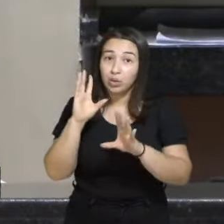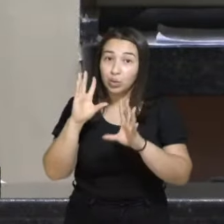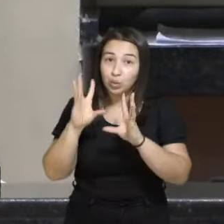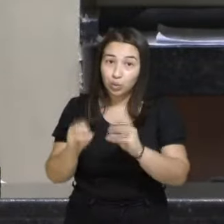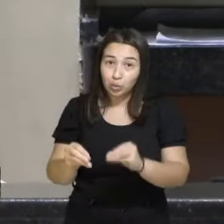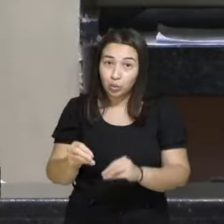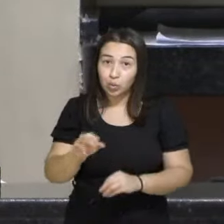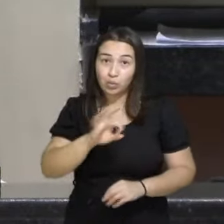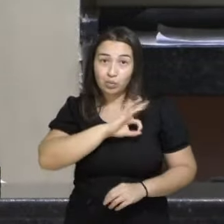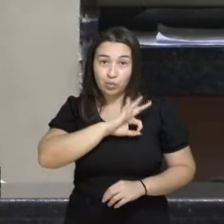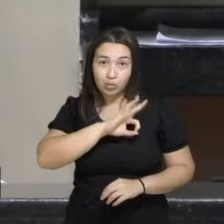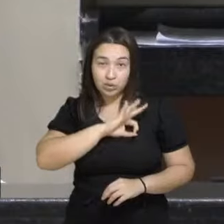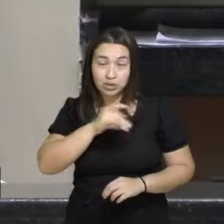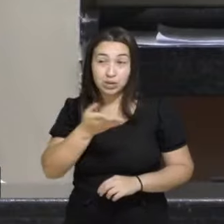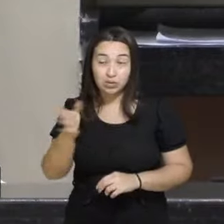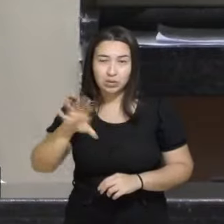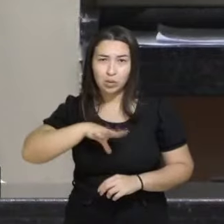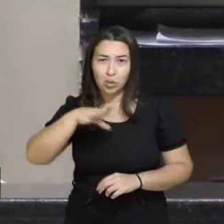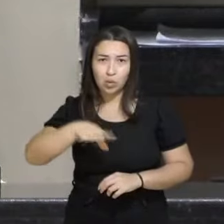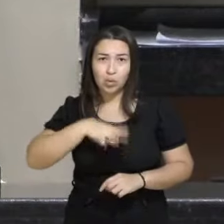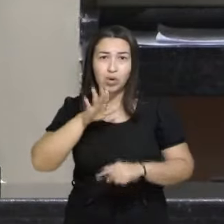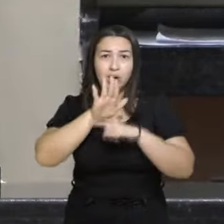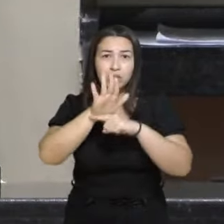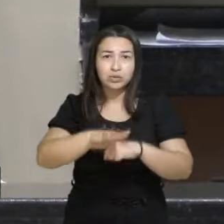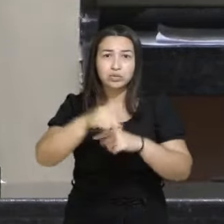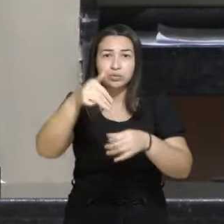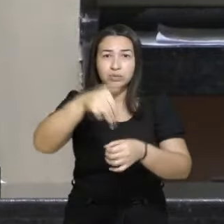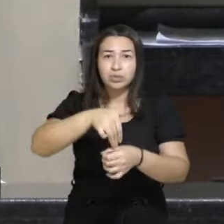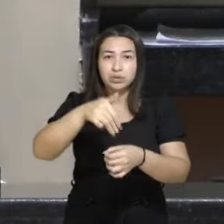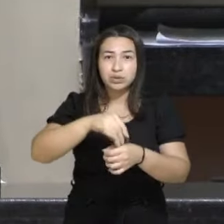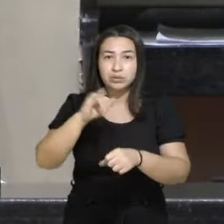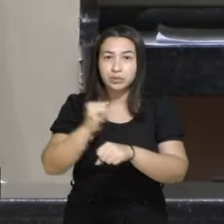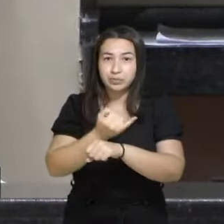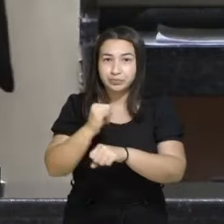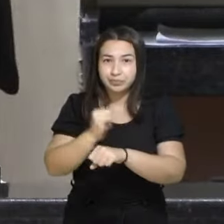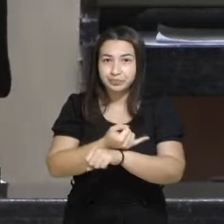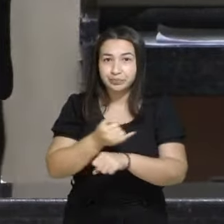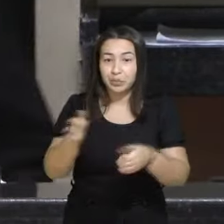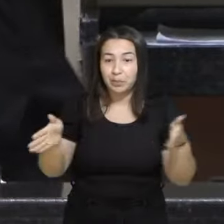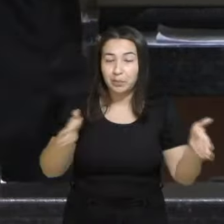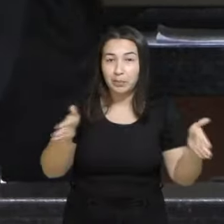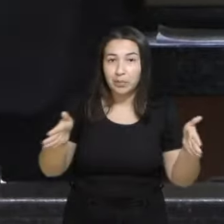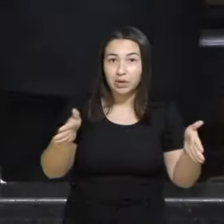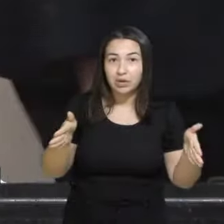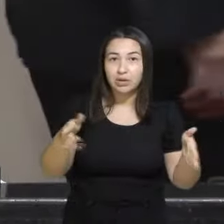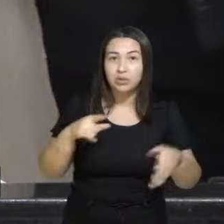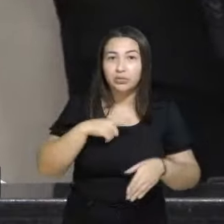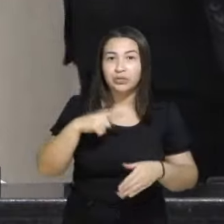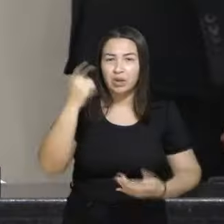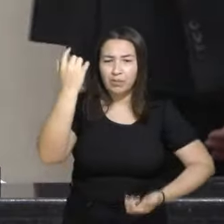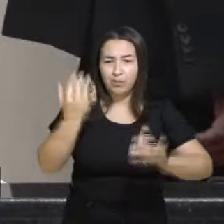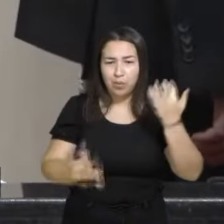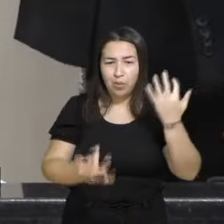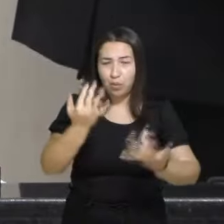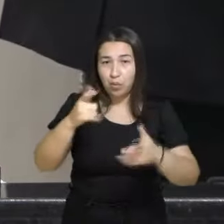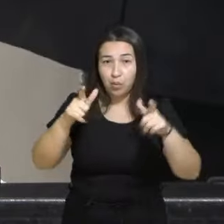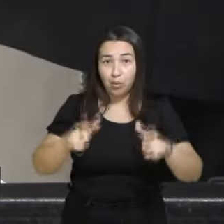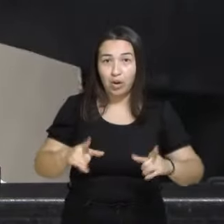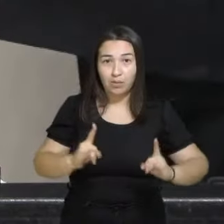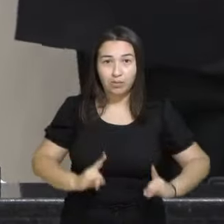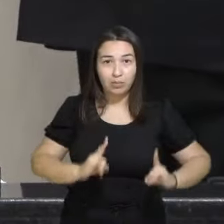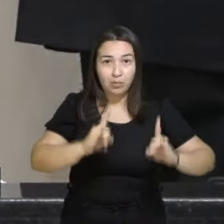Catarina, pelo ato de bravura prestado à comunidade do município de Joinville durante a ocorrência de incêndio no condomínio